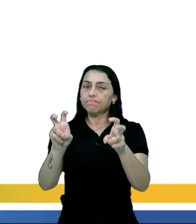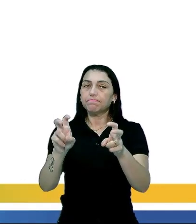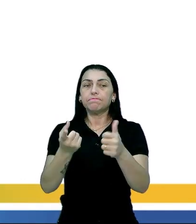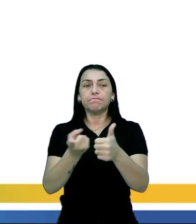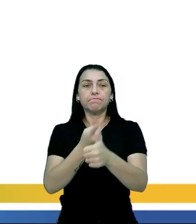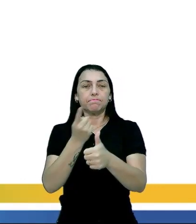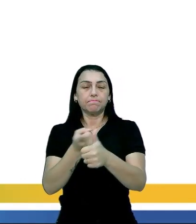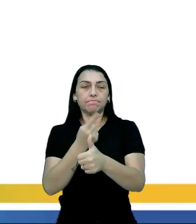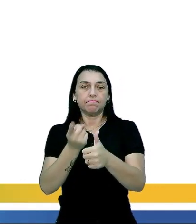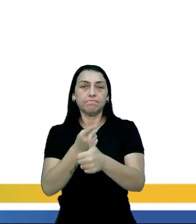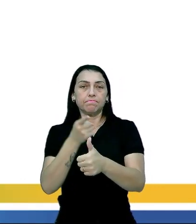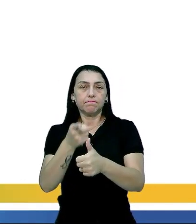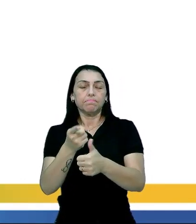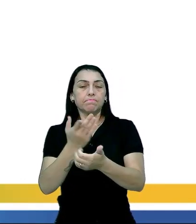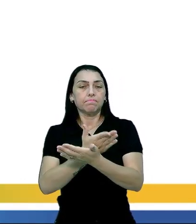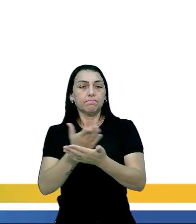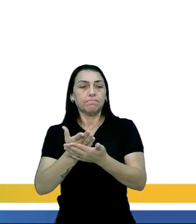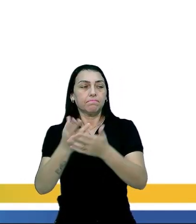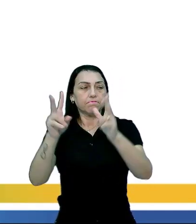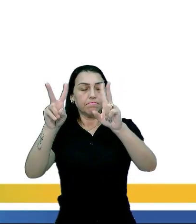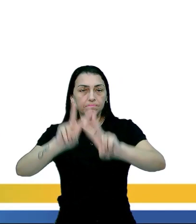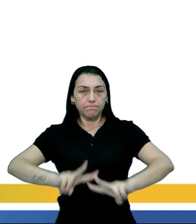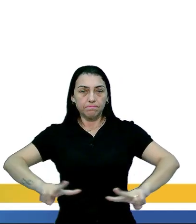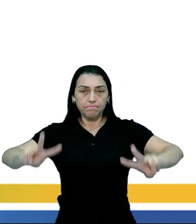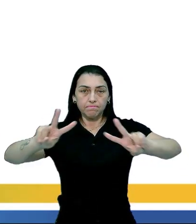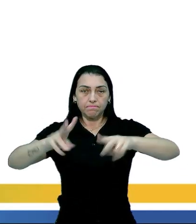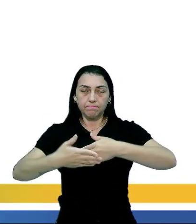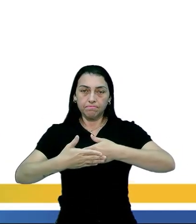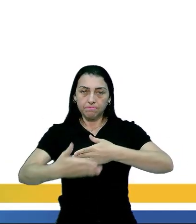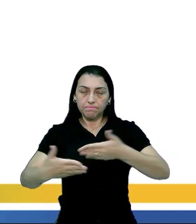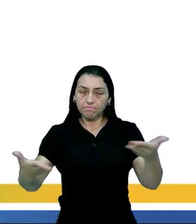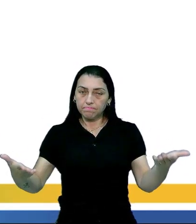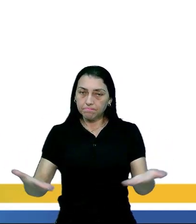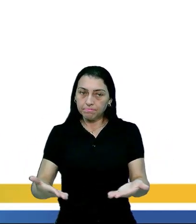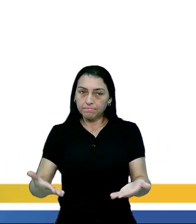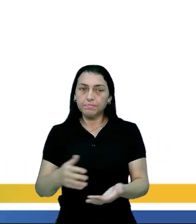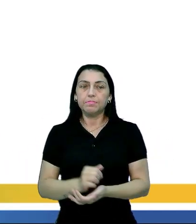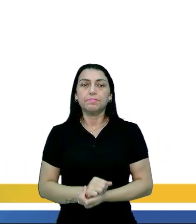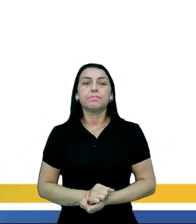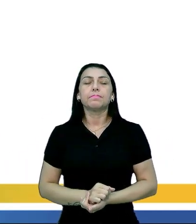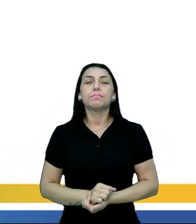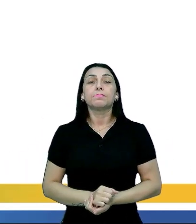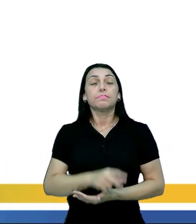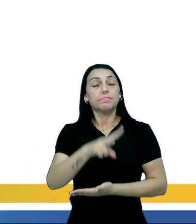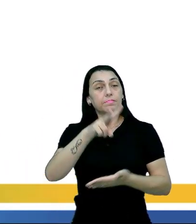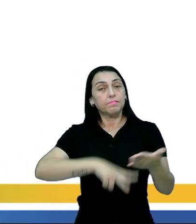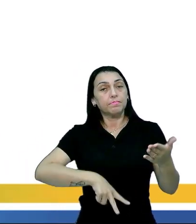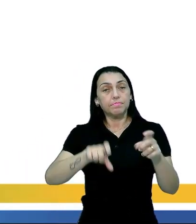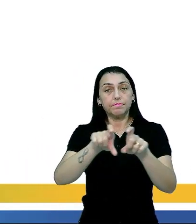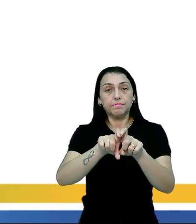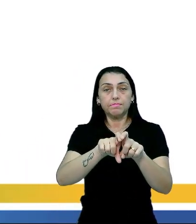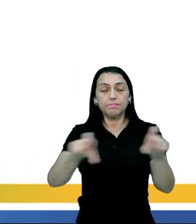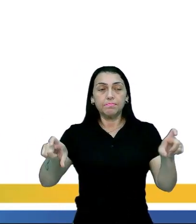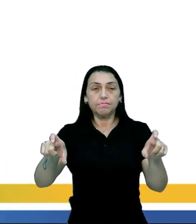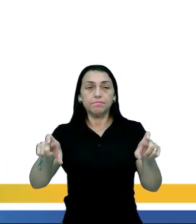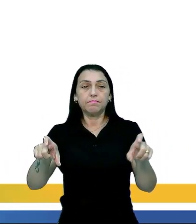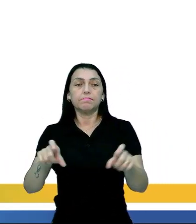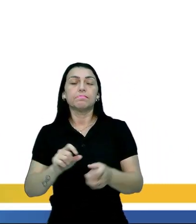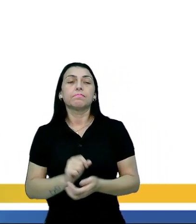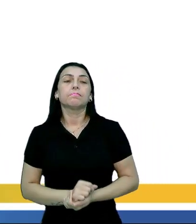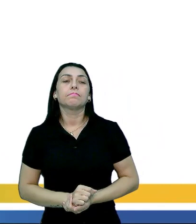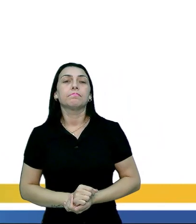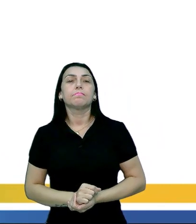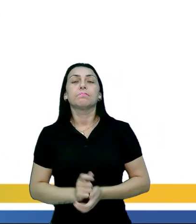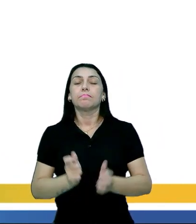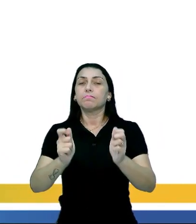primeira delas, você começa a visualizar a partir de agora. Vamos para a leitura do enunciado, comando